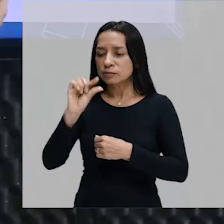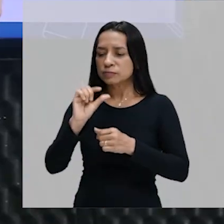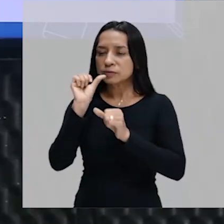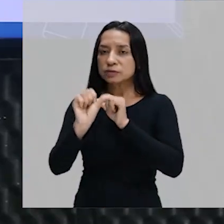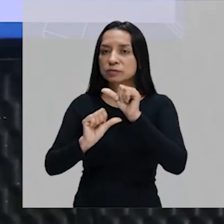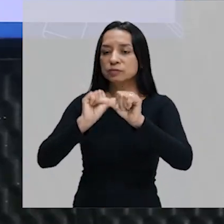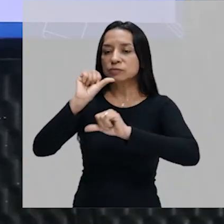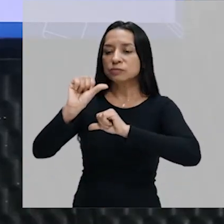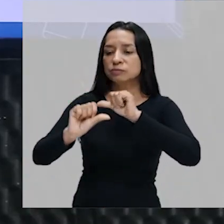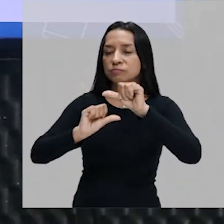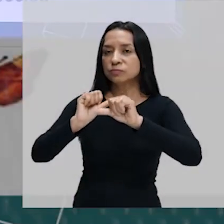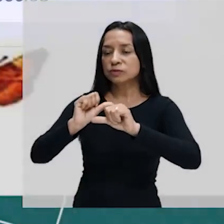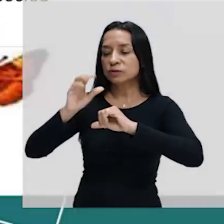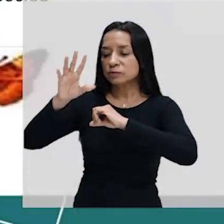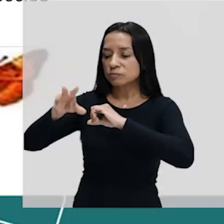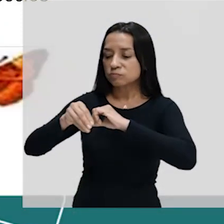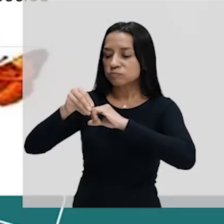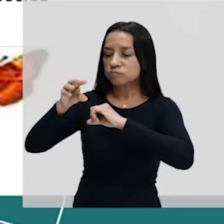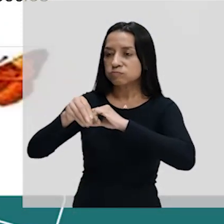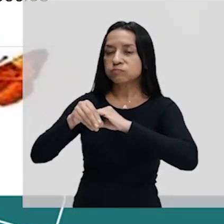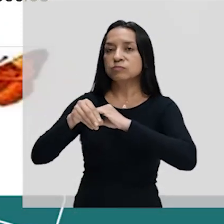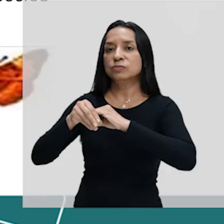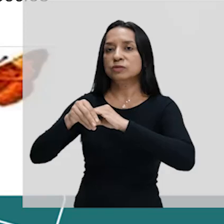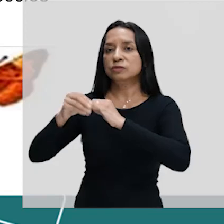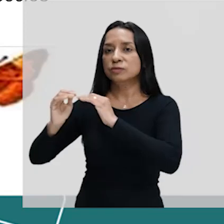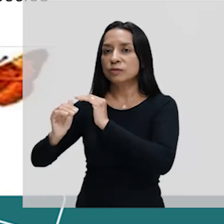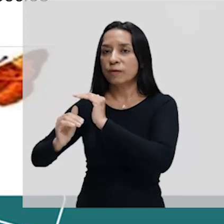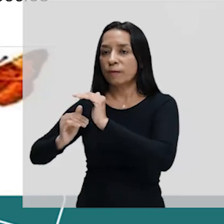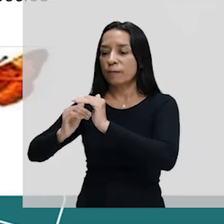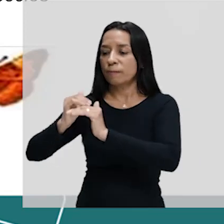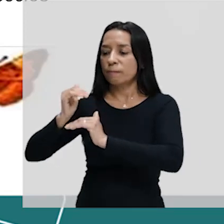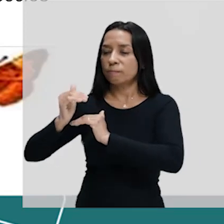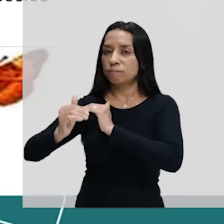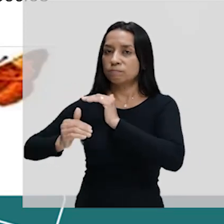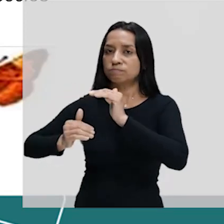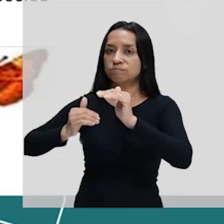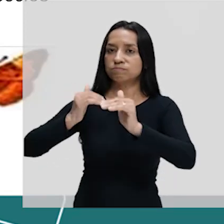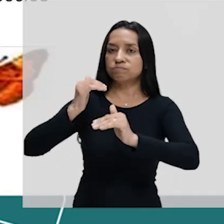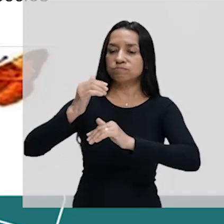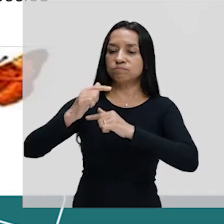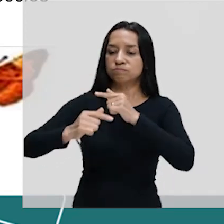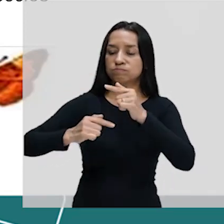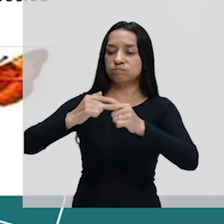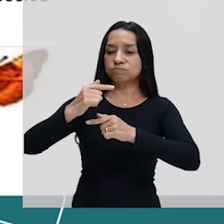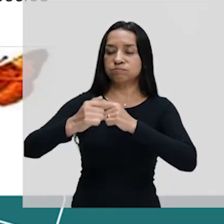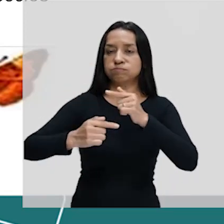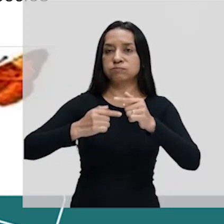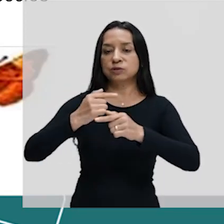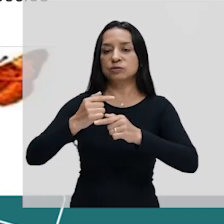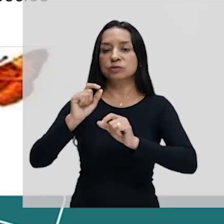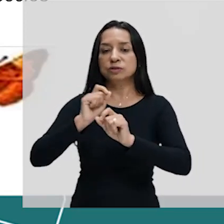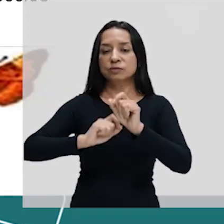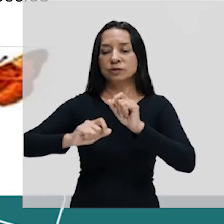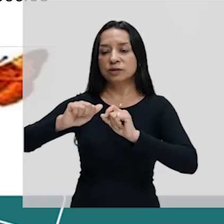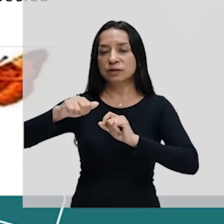vão se acumulando ao longo de milhares e milhares de gerações é o mecanismo de anagênese,